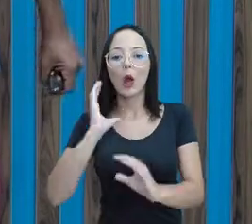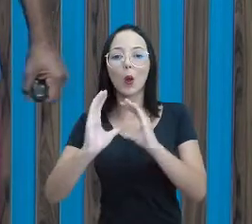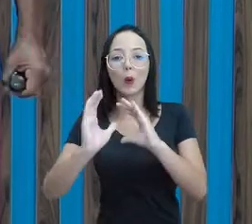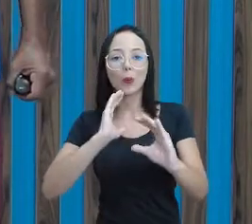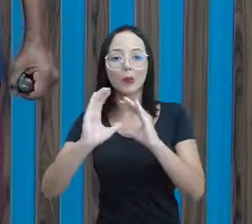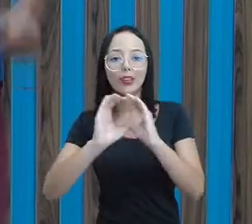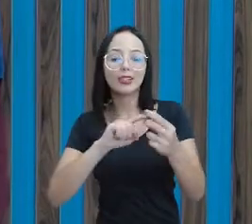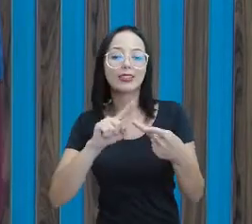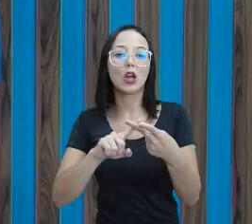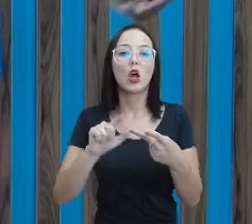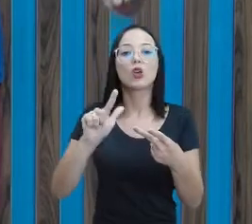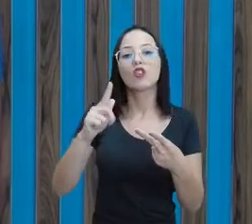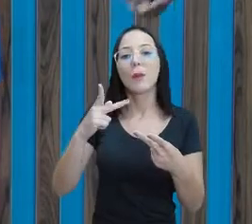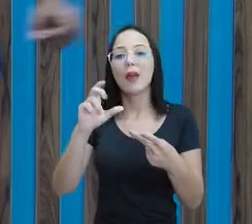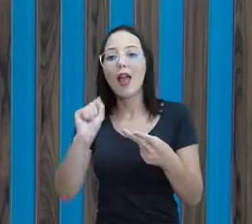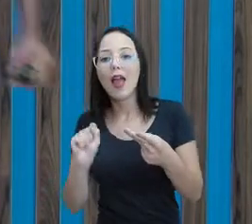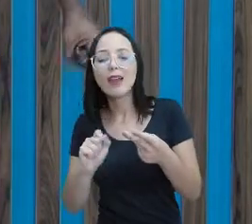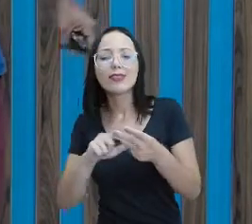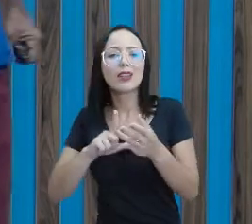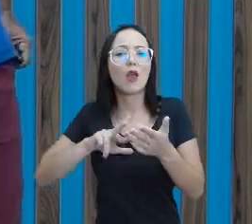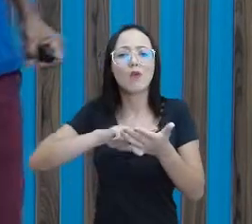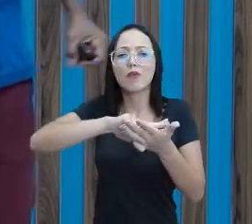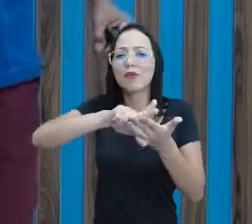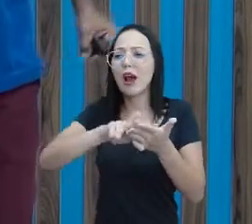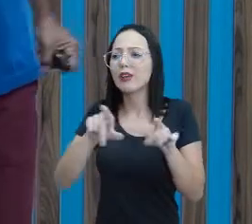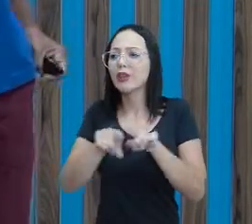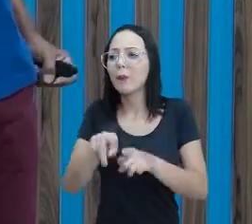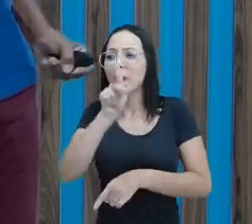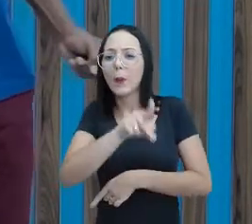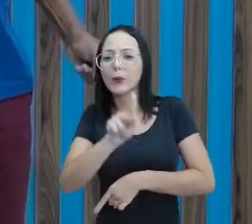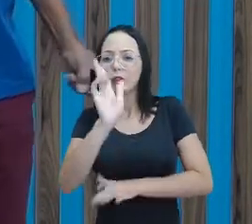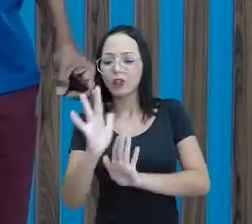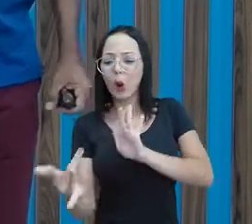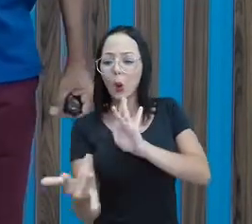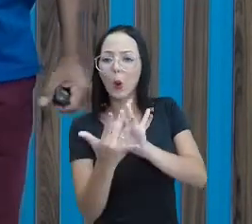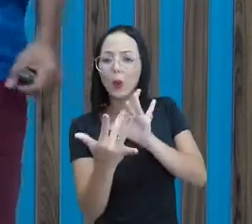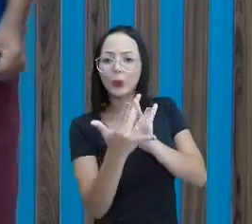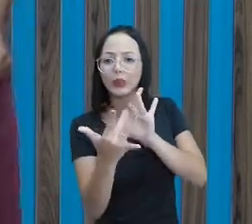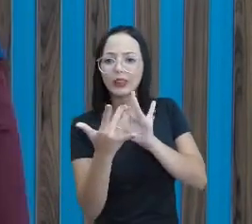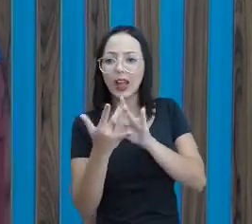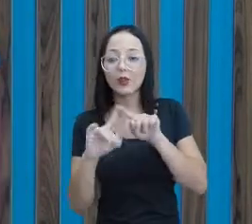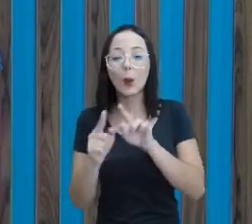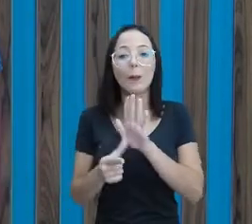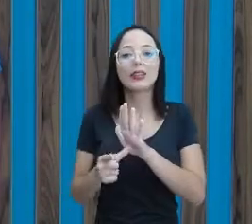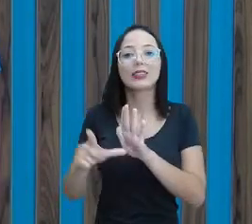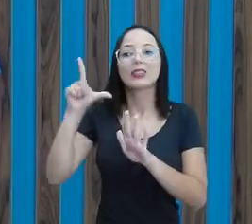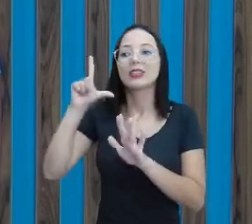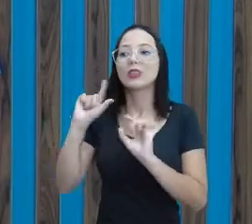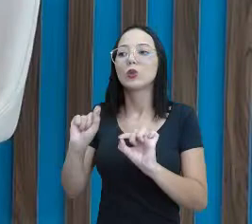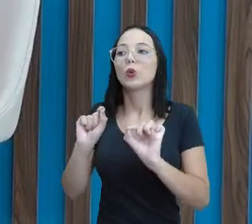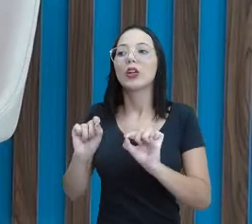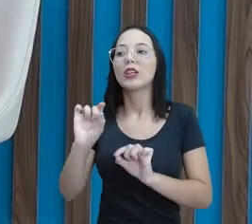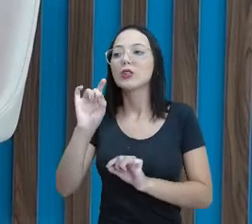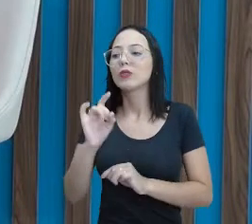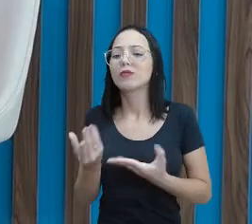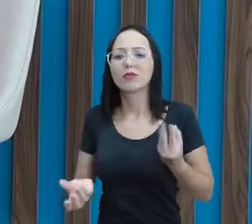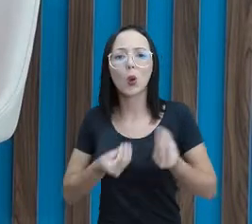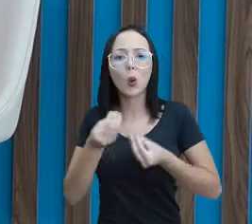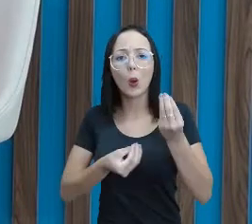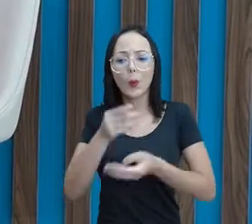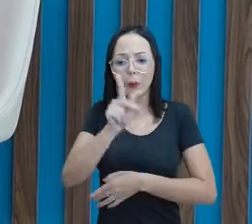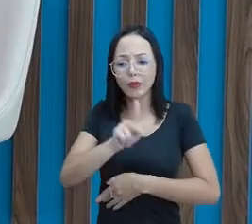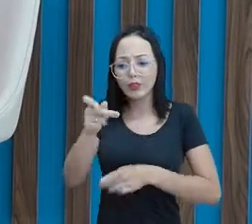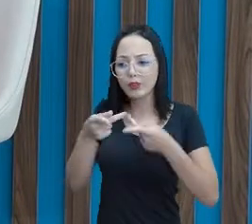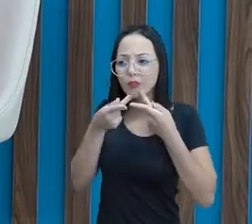o GPS, o satélite. Tu tem um professor aqui direto contigo. Exato. Antes era só... Como é que o professor ia